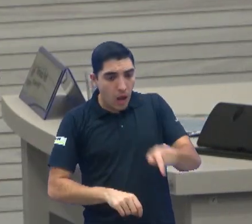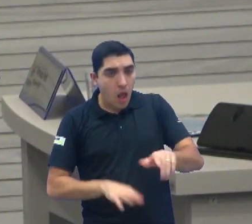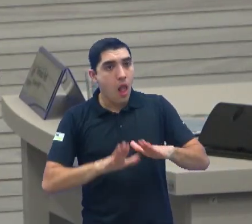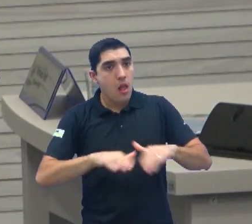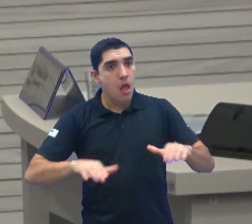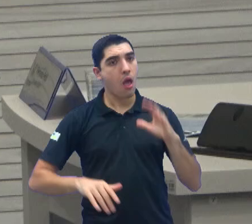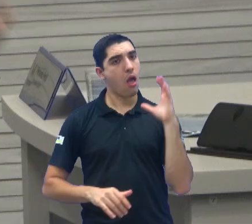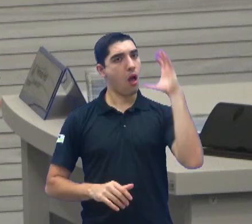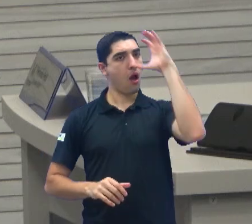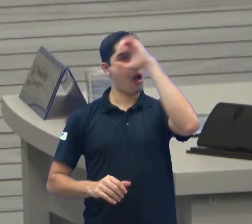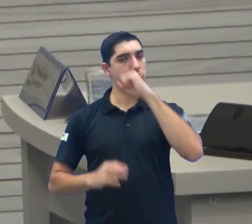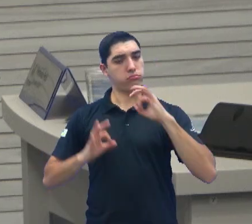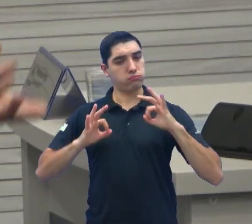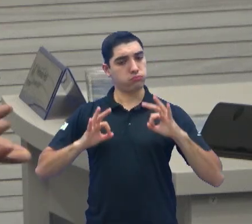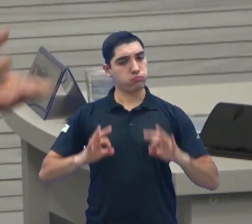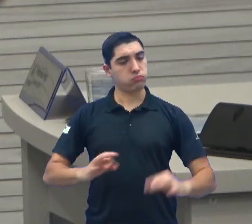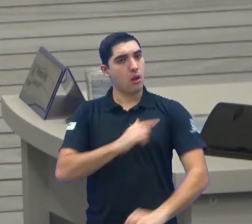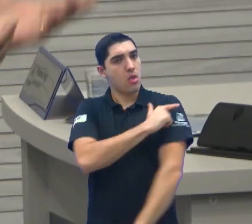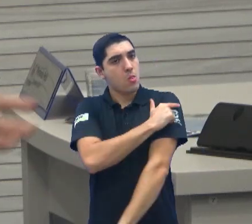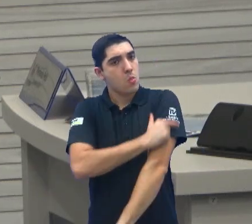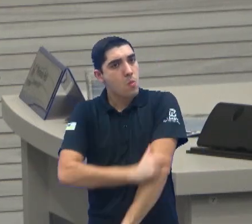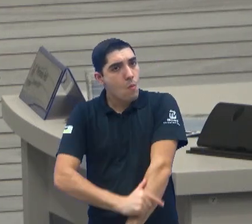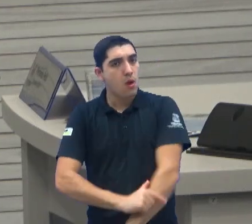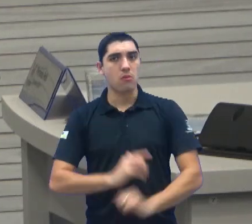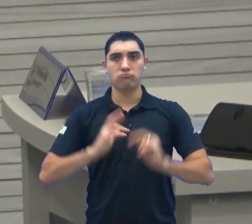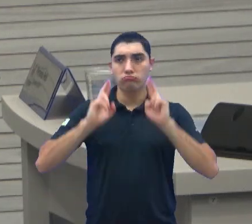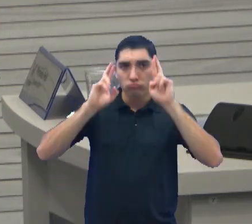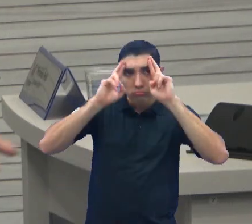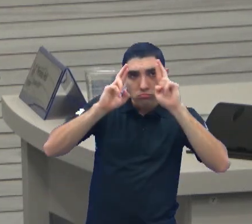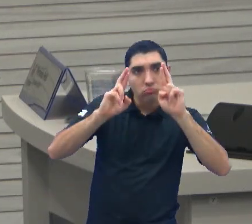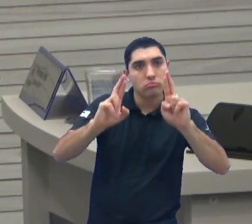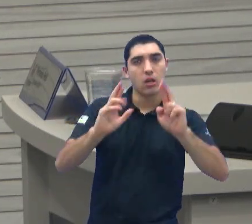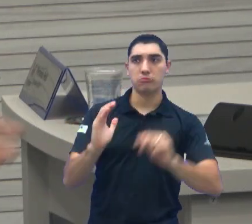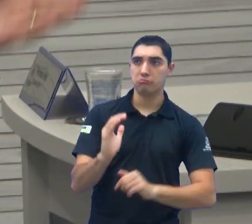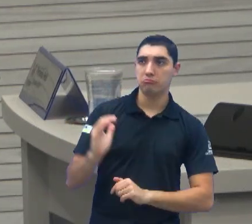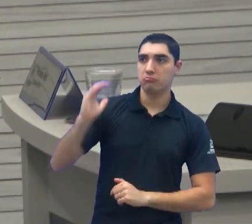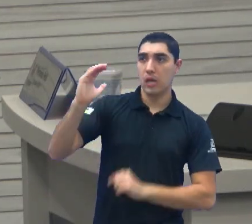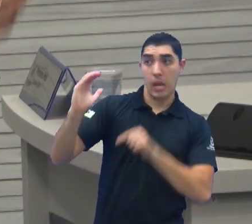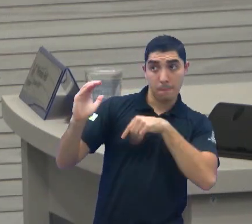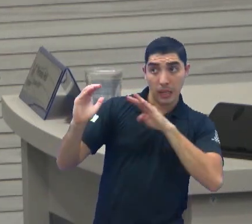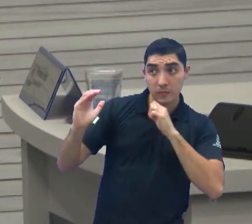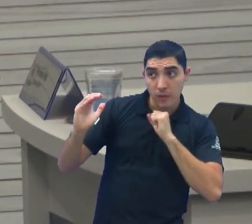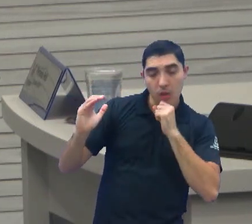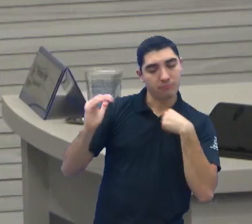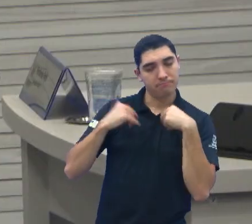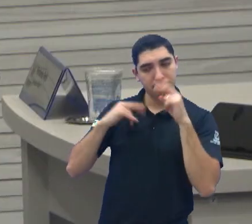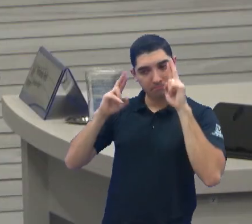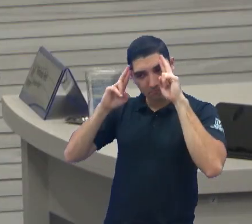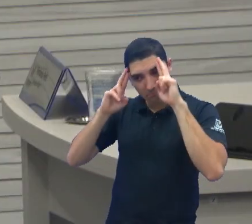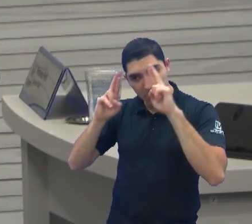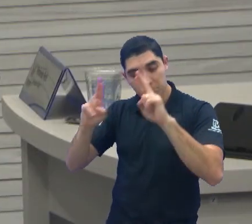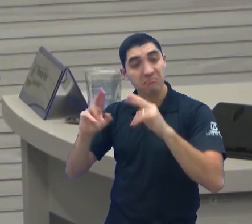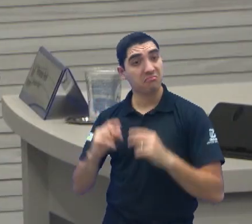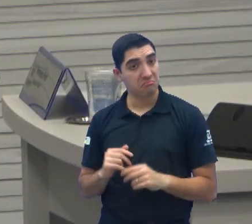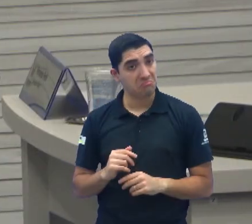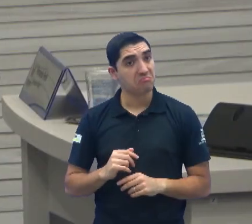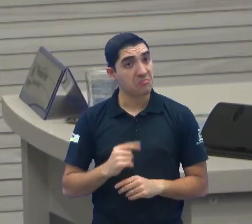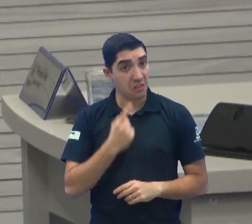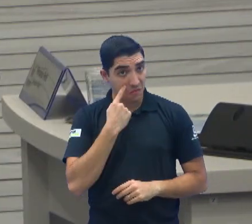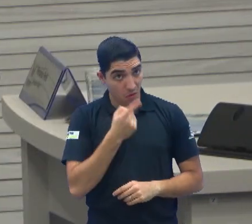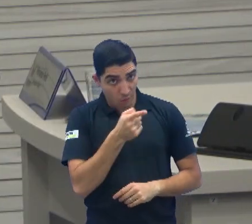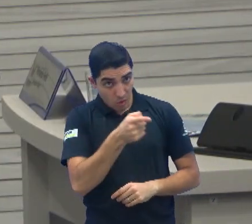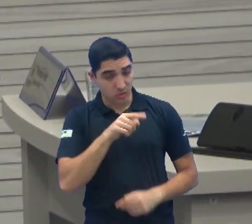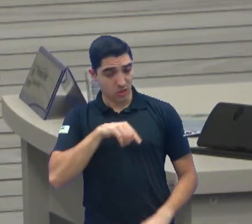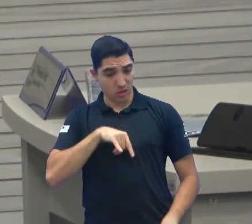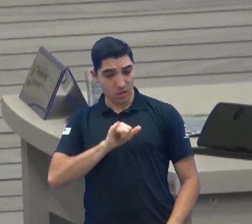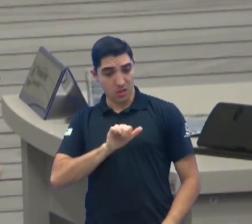essa obediência, esse respeito aos mais velhos. Então, quero aqui dizer que você, Yasmin, é um exemplo